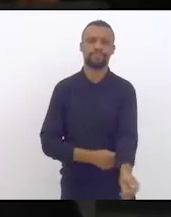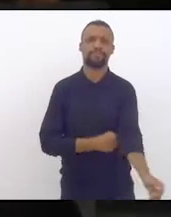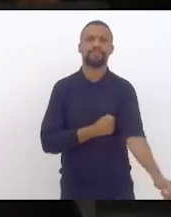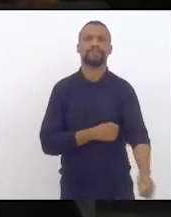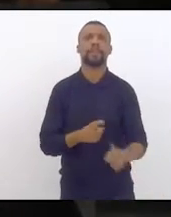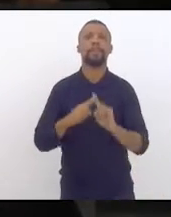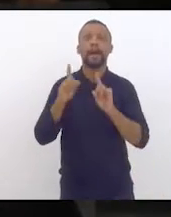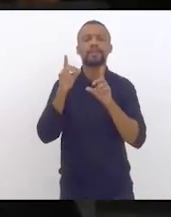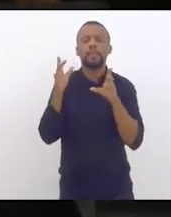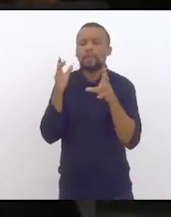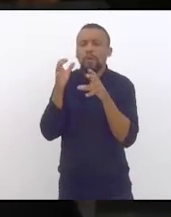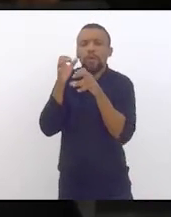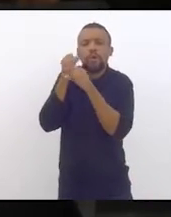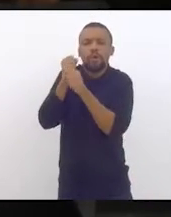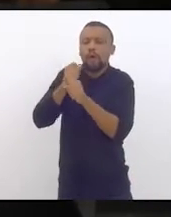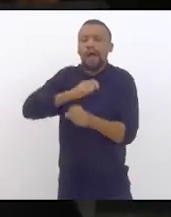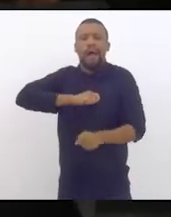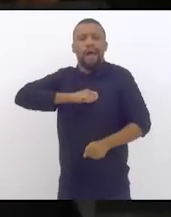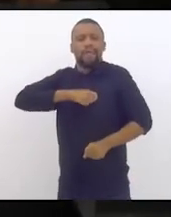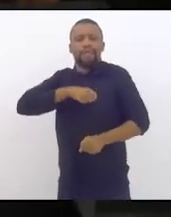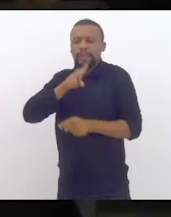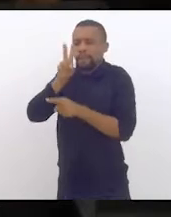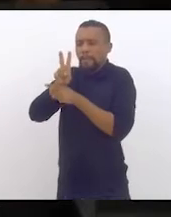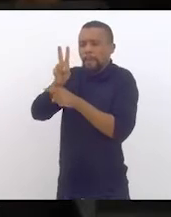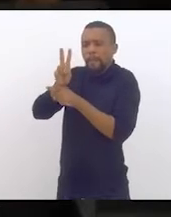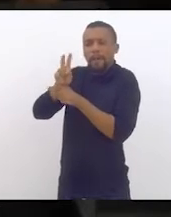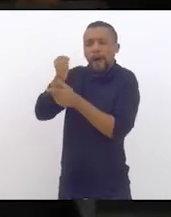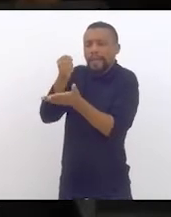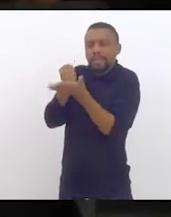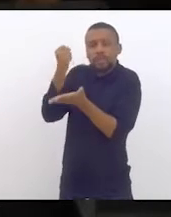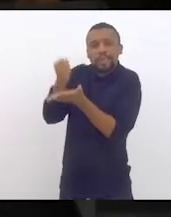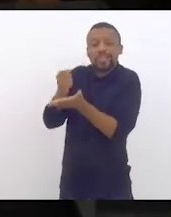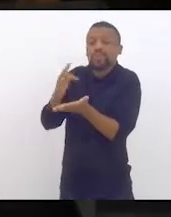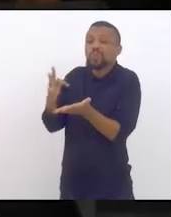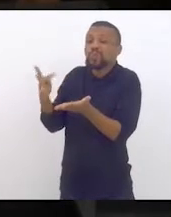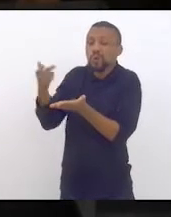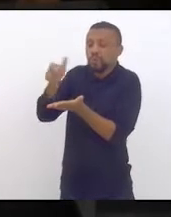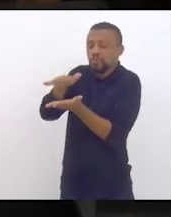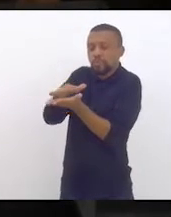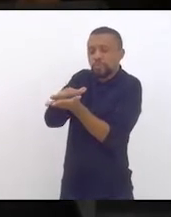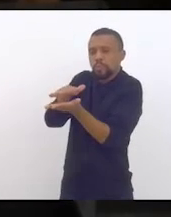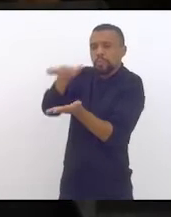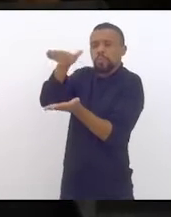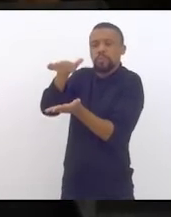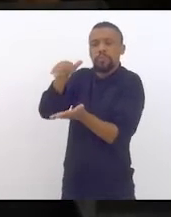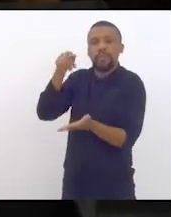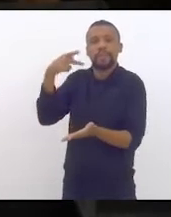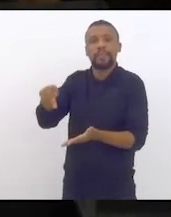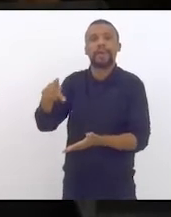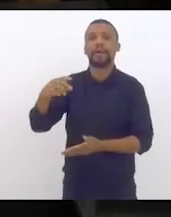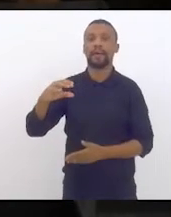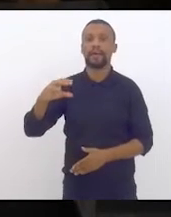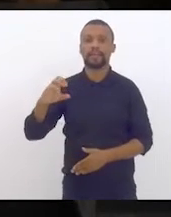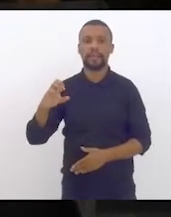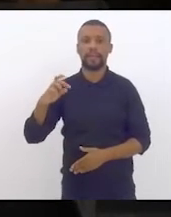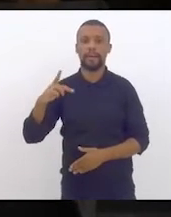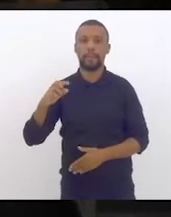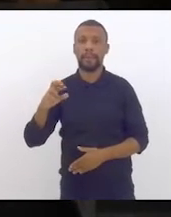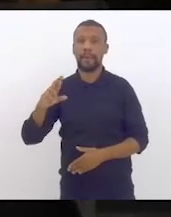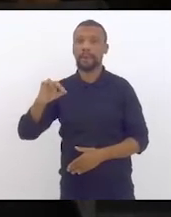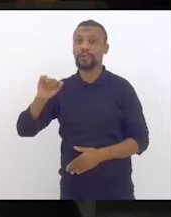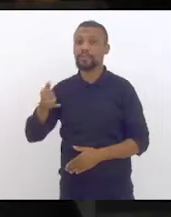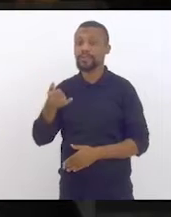auditar todos essas Esses contratos da ceperj e especial 20